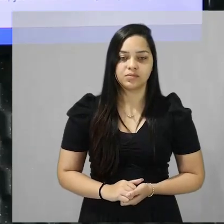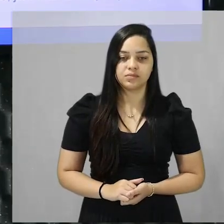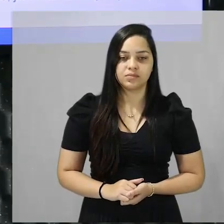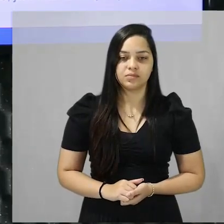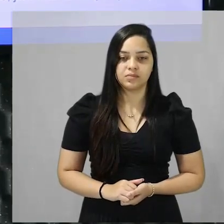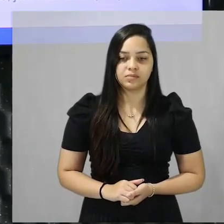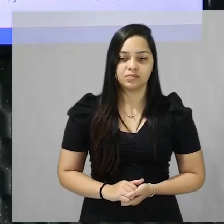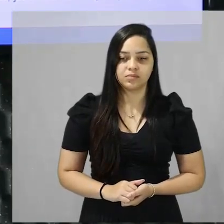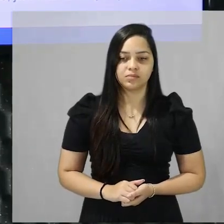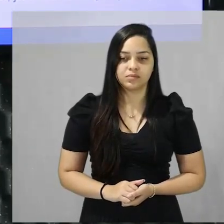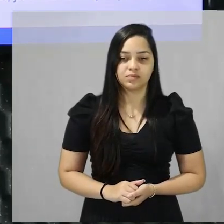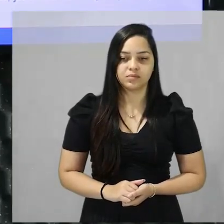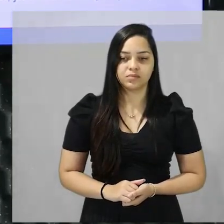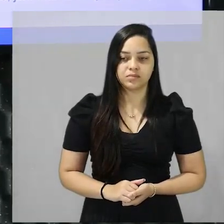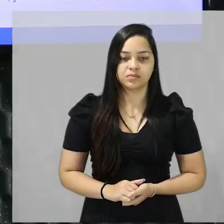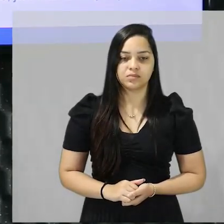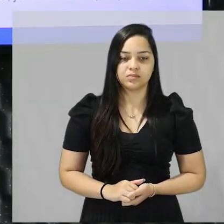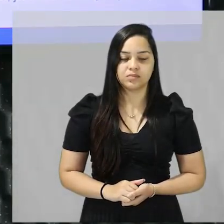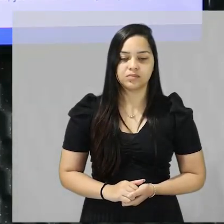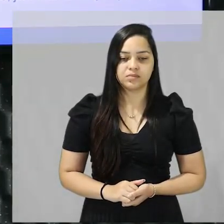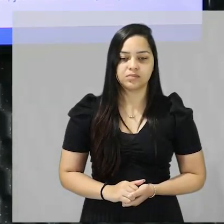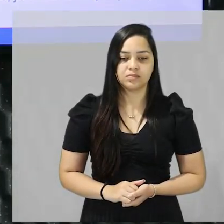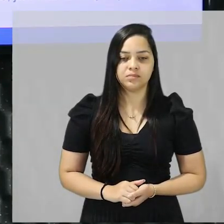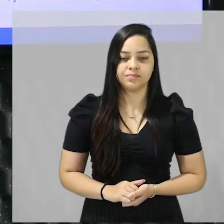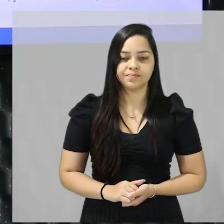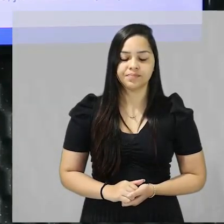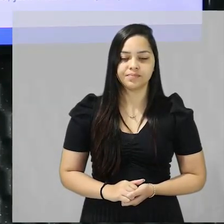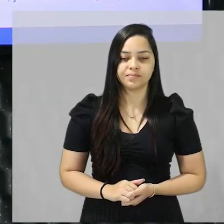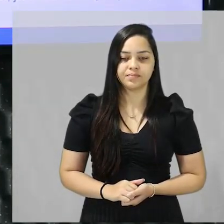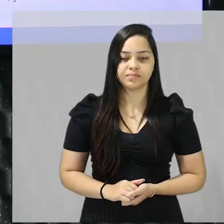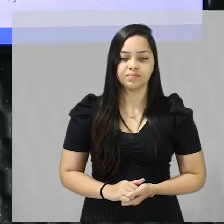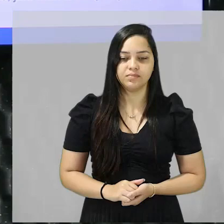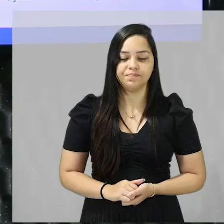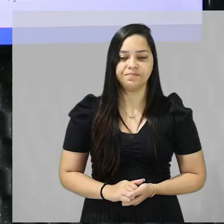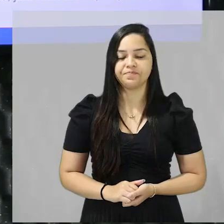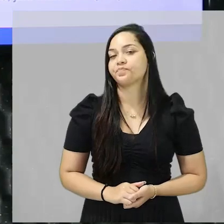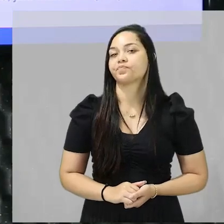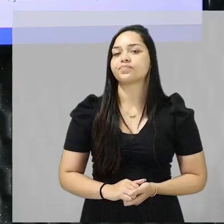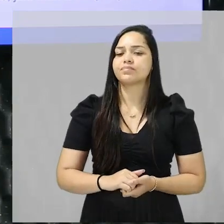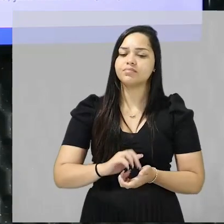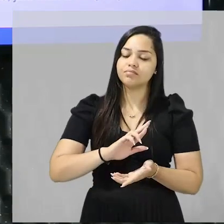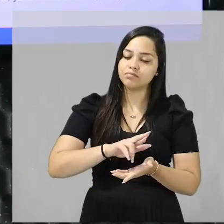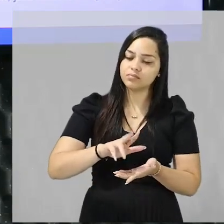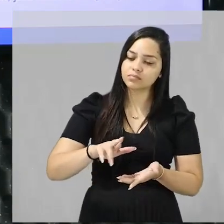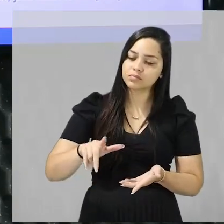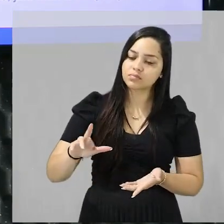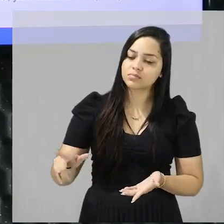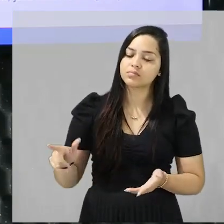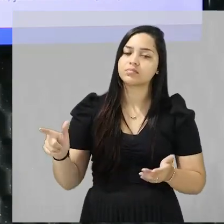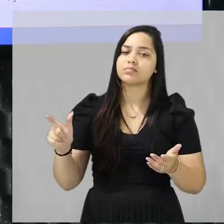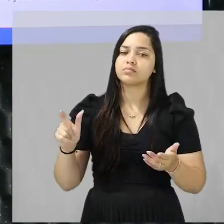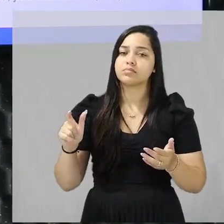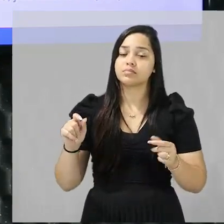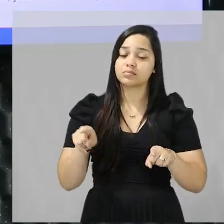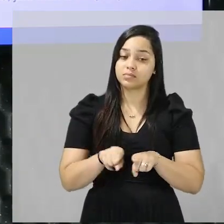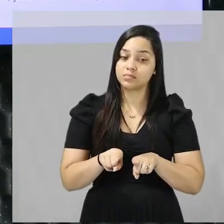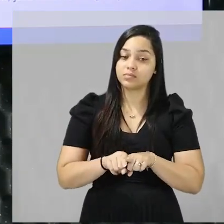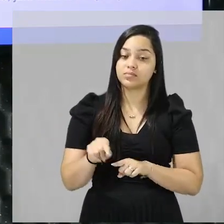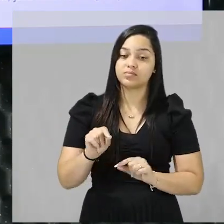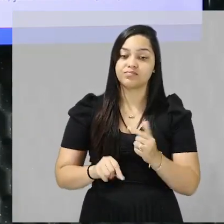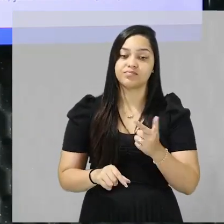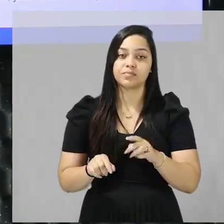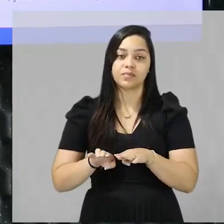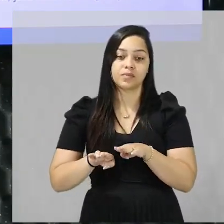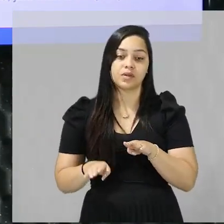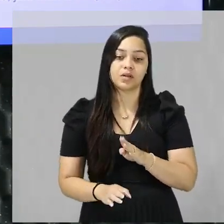fraterna. Claro, ela é plural, ela é variada, ela é poli, né? Ela tem essas condições várias. Sem